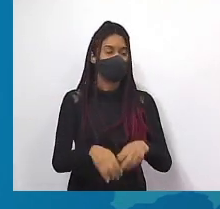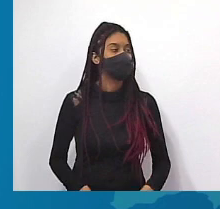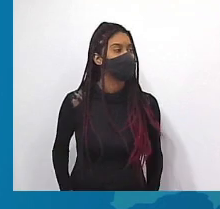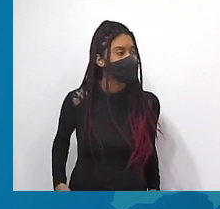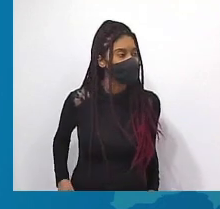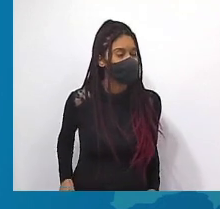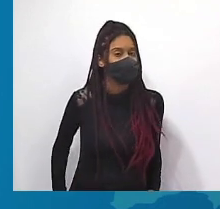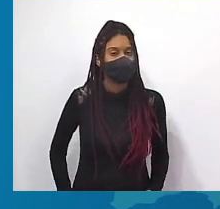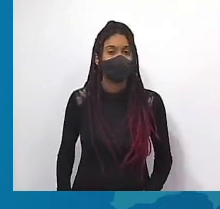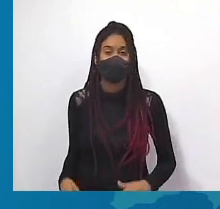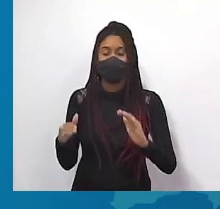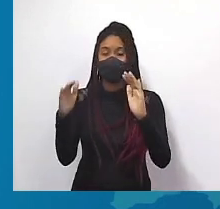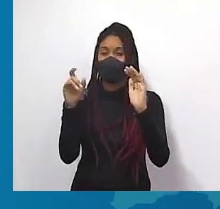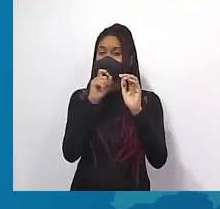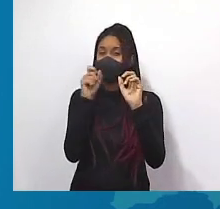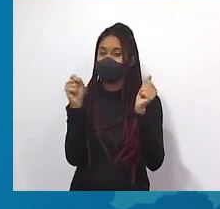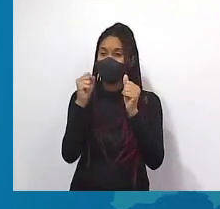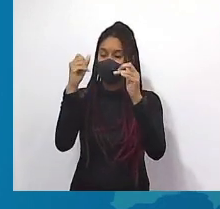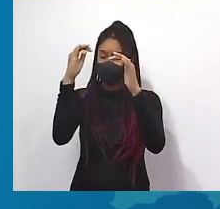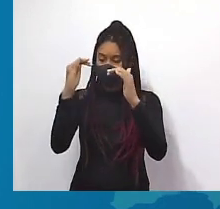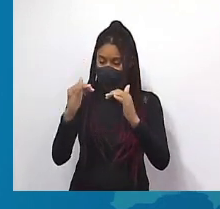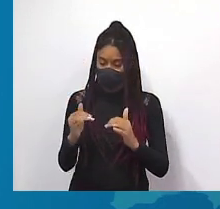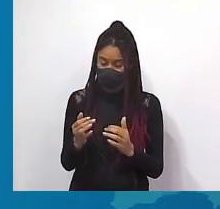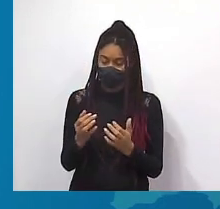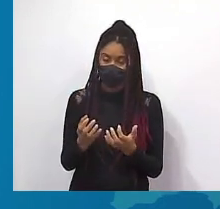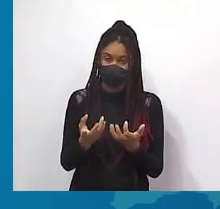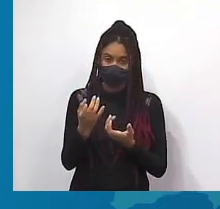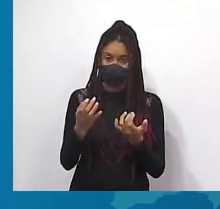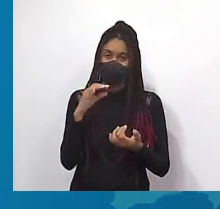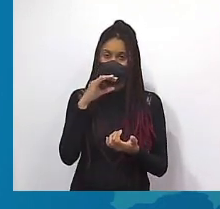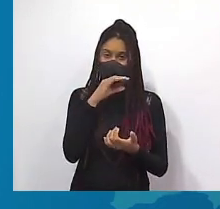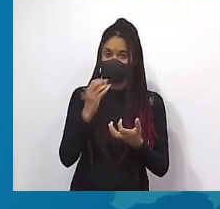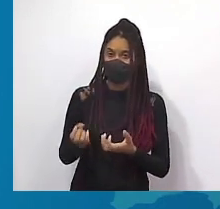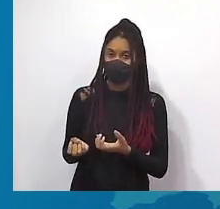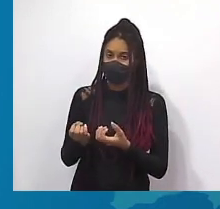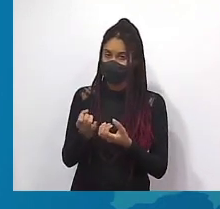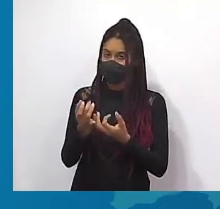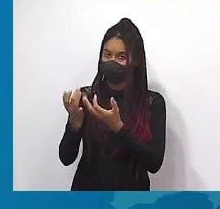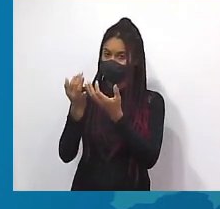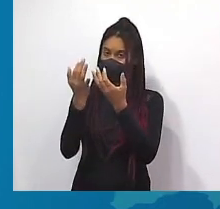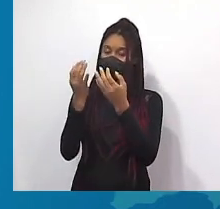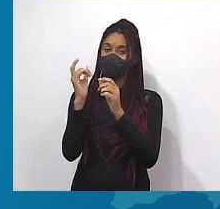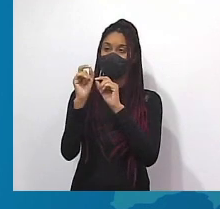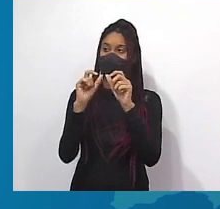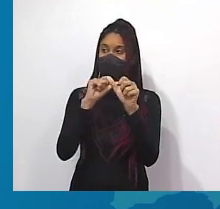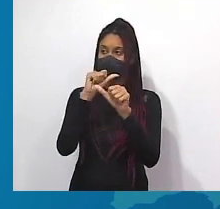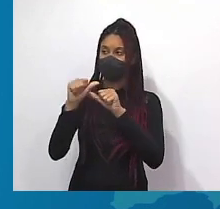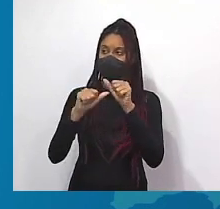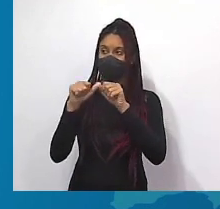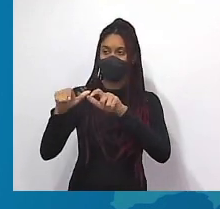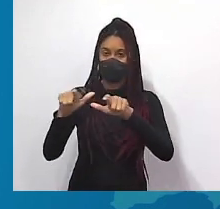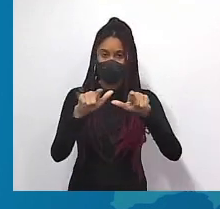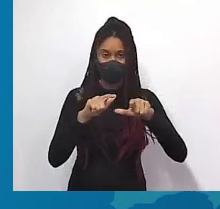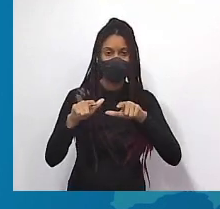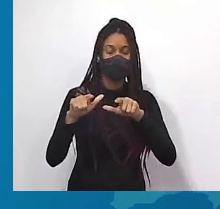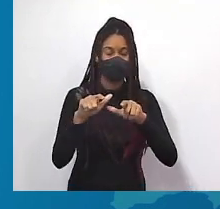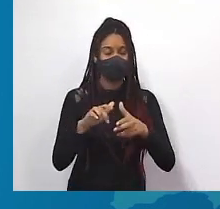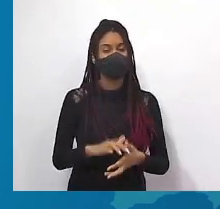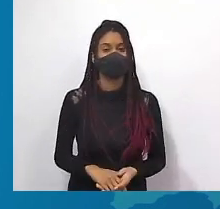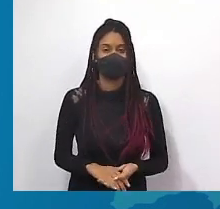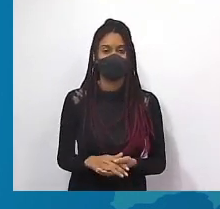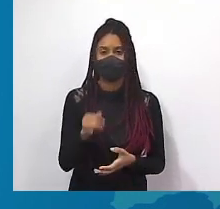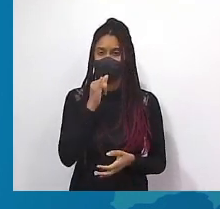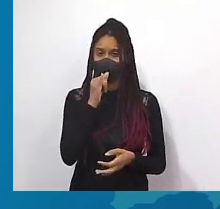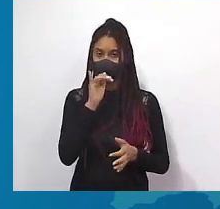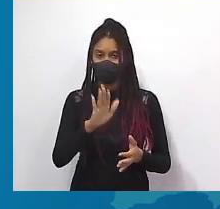gás frio desce, o quente sobe, isso altera a temperatura ambiente, a temperatura local. Vou dar um